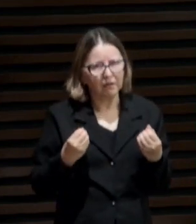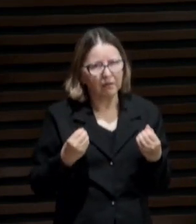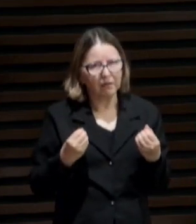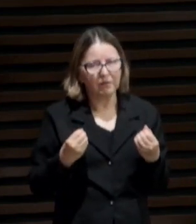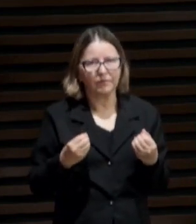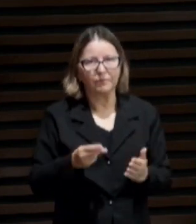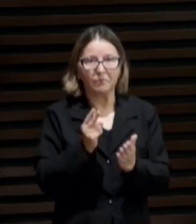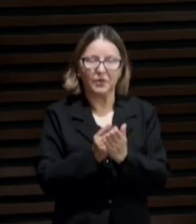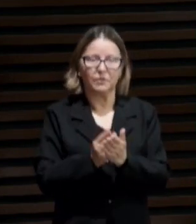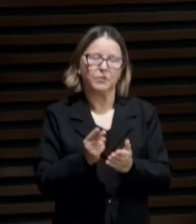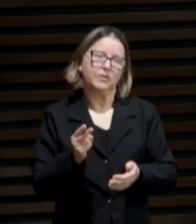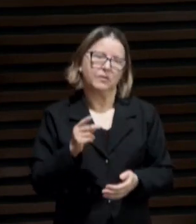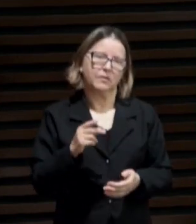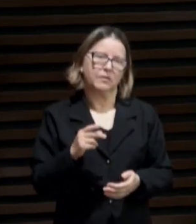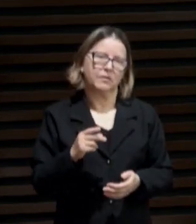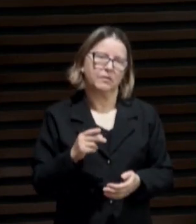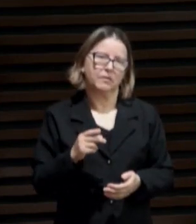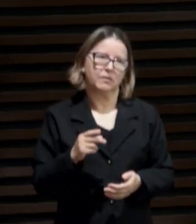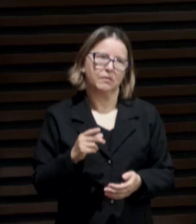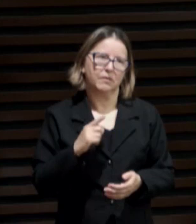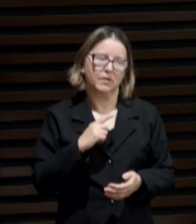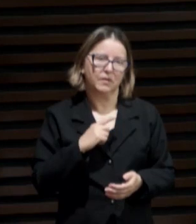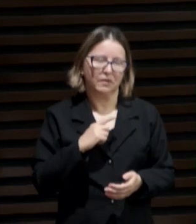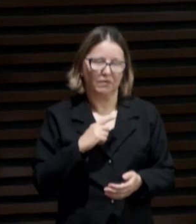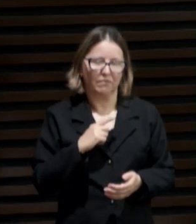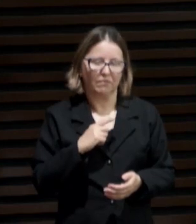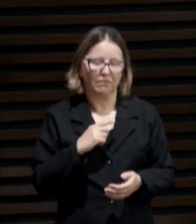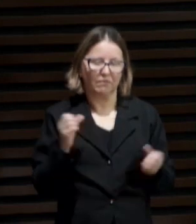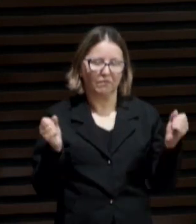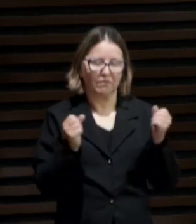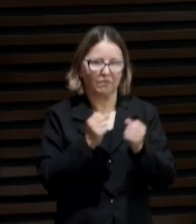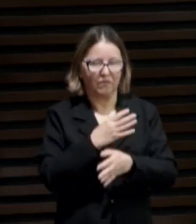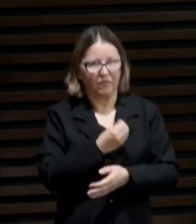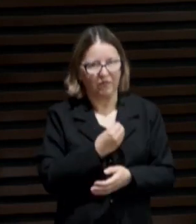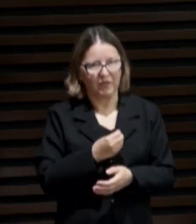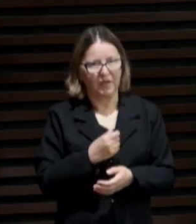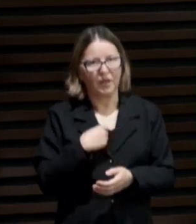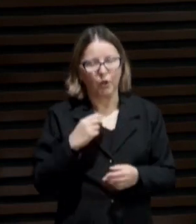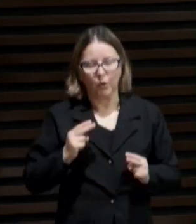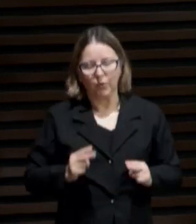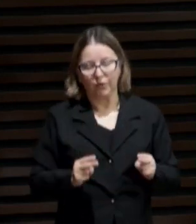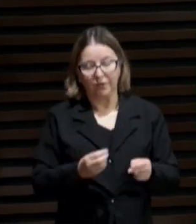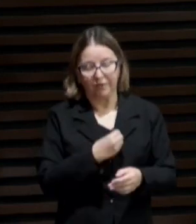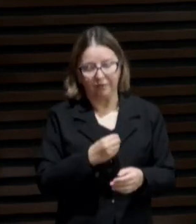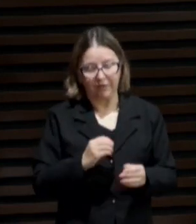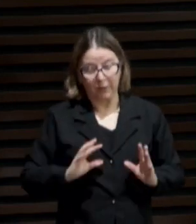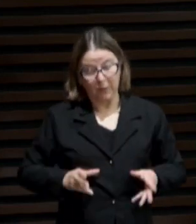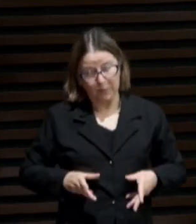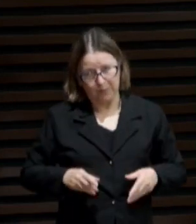Mesmo sendo uma nova criatura, eu ainda continuo num corpo de pecado. O pastor Glenn já está,